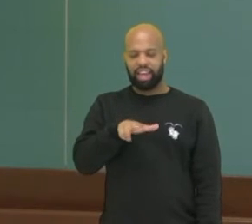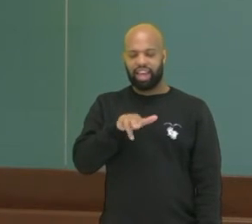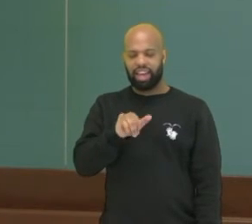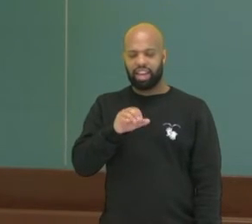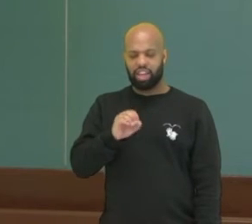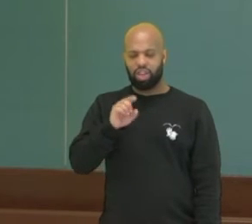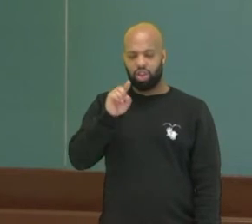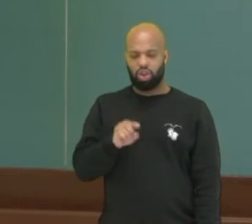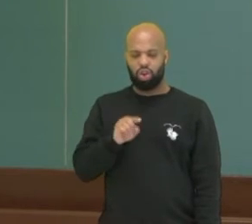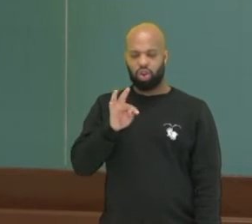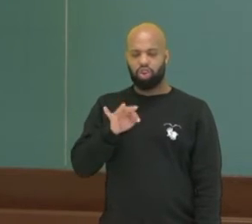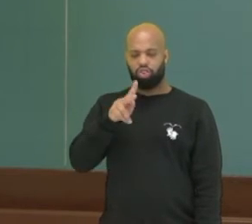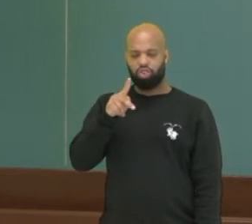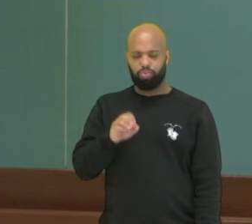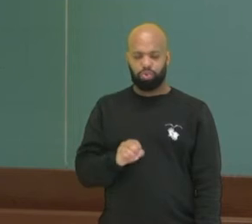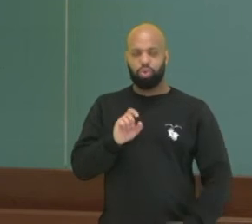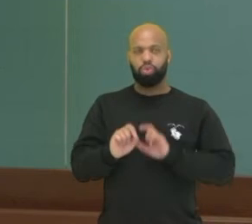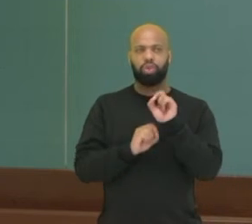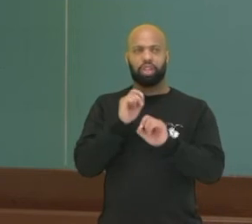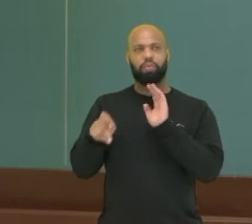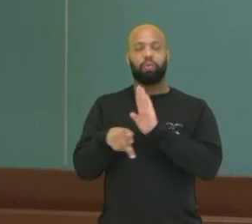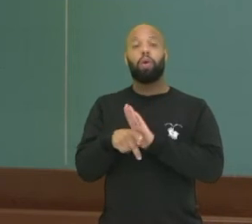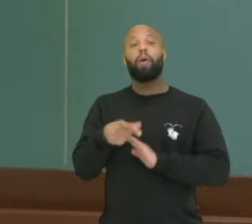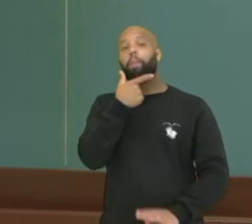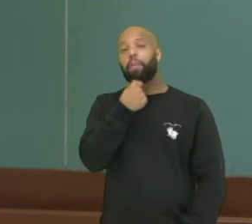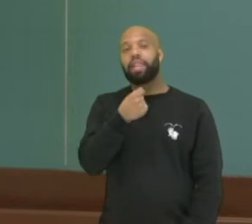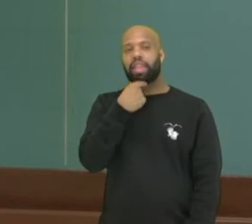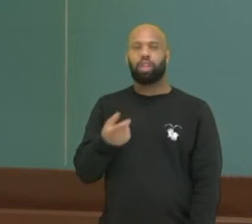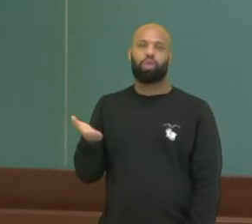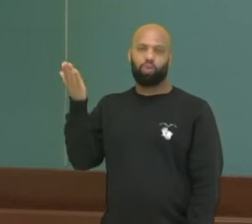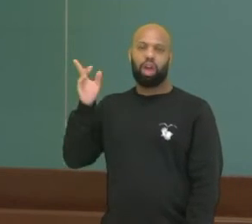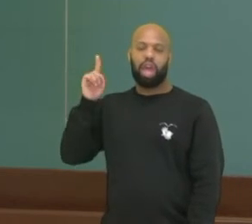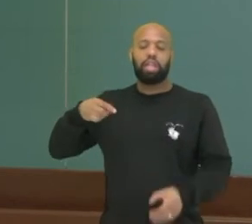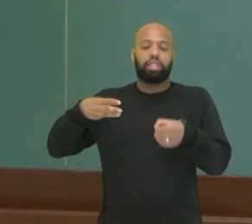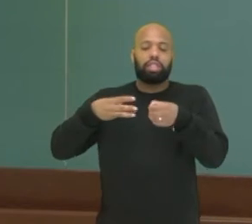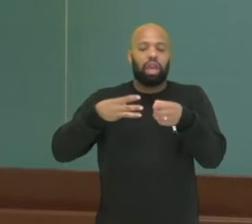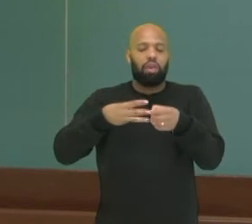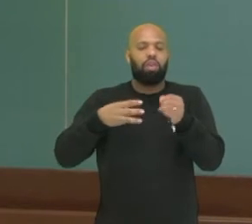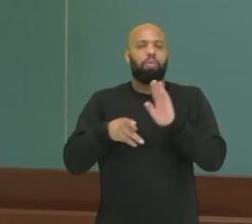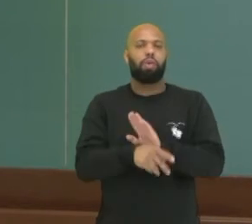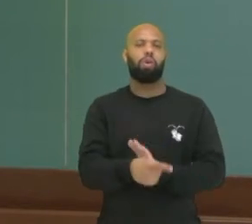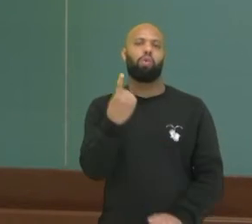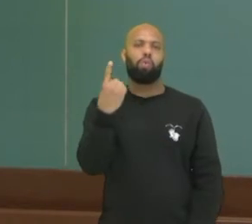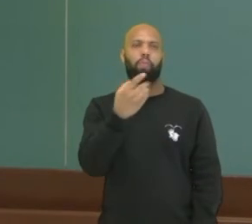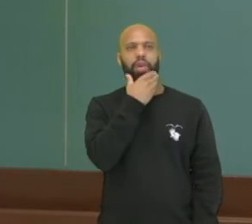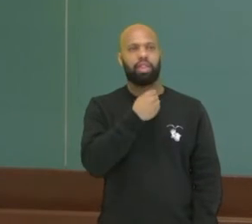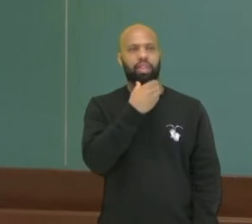o cariótipo de um menino. Se tivéssemos aqui X